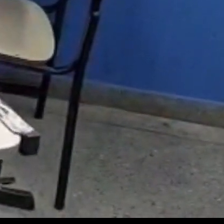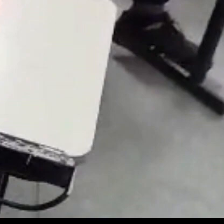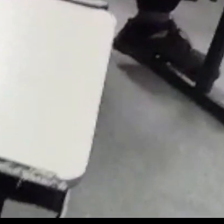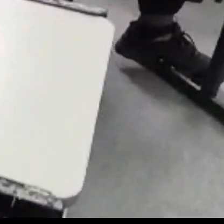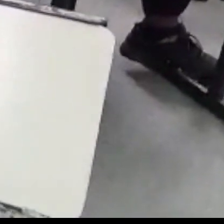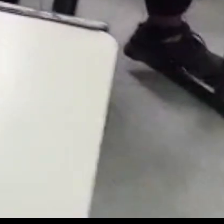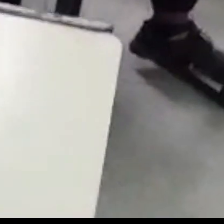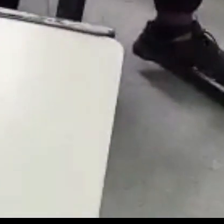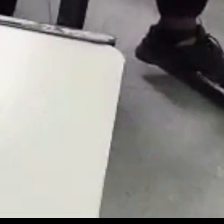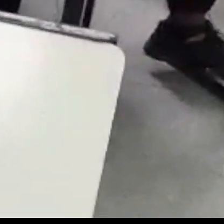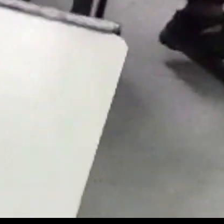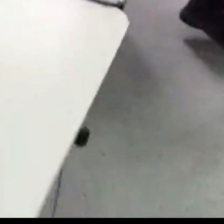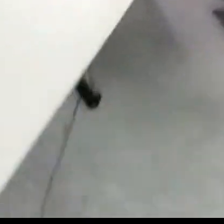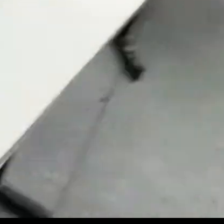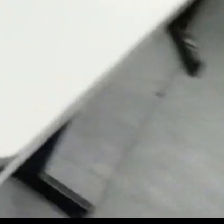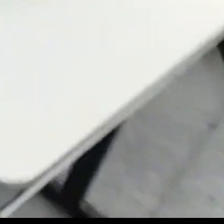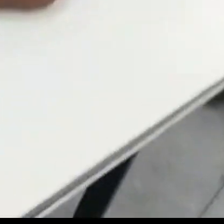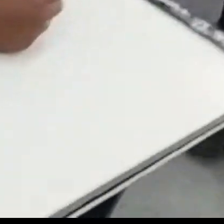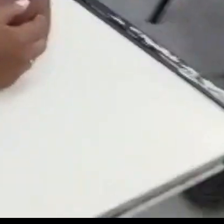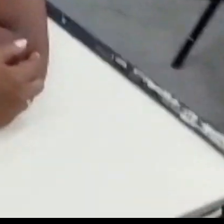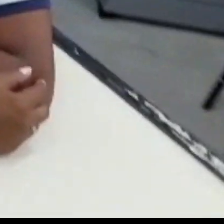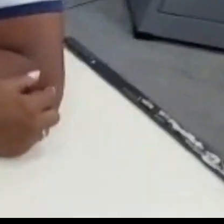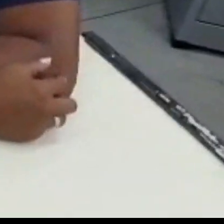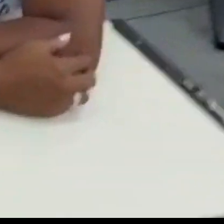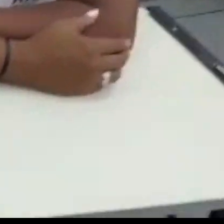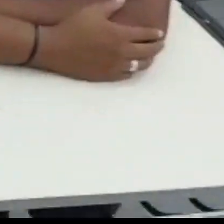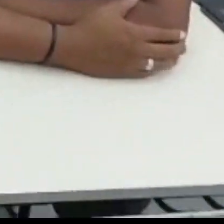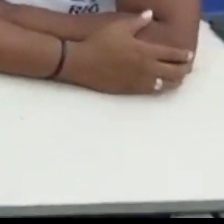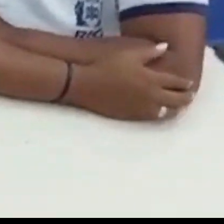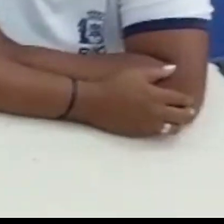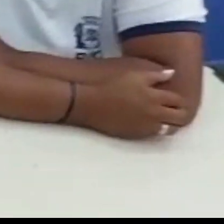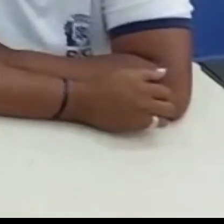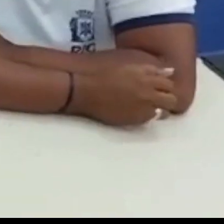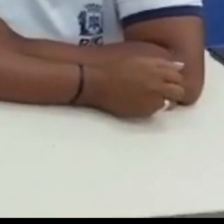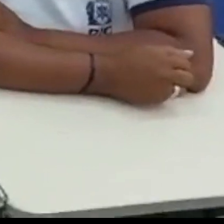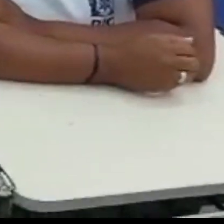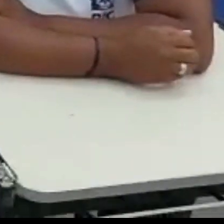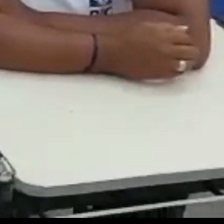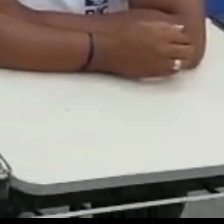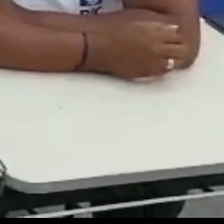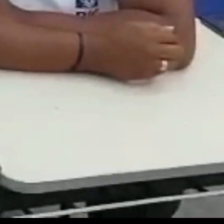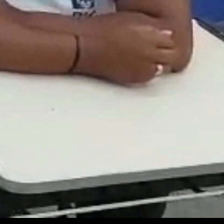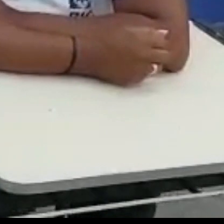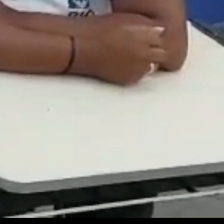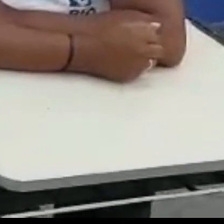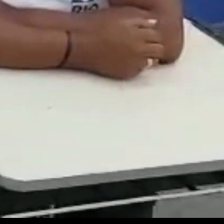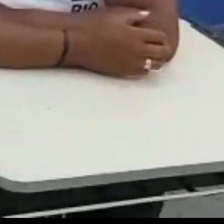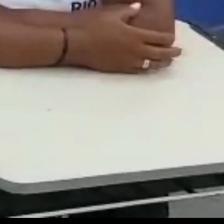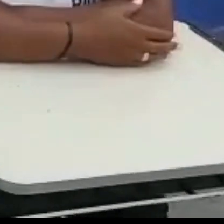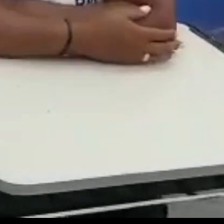aqui. Marcele, por que você gosta de ir para a